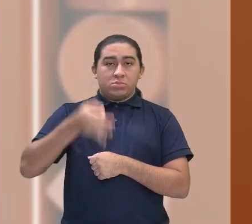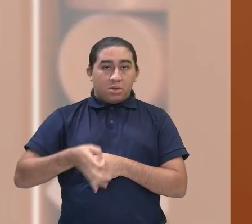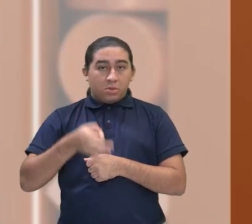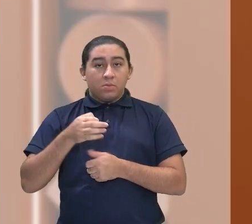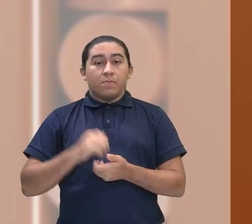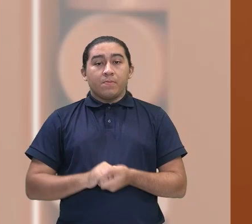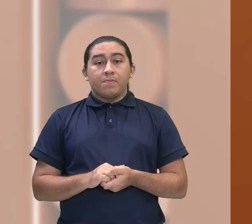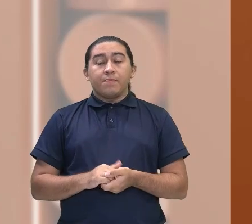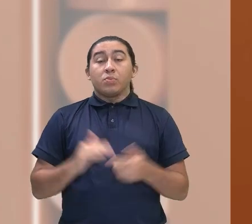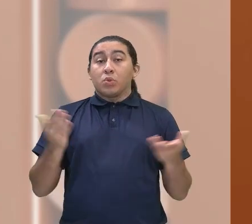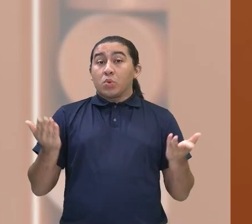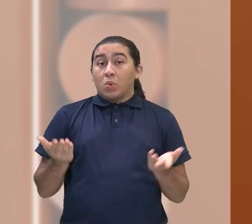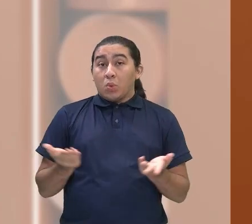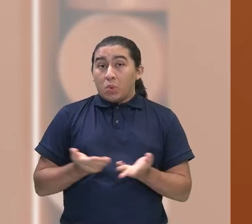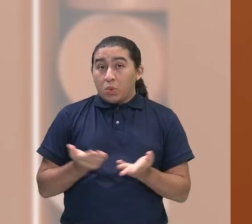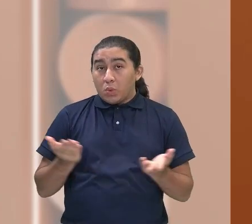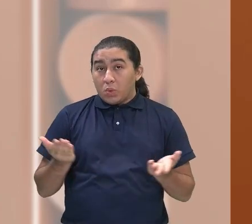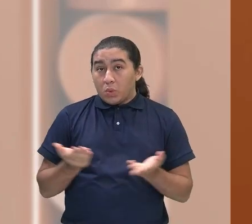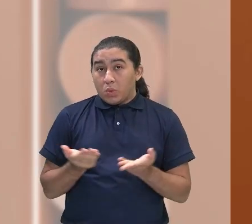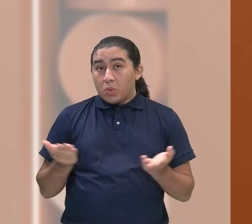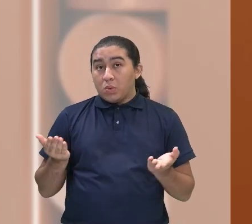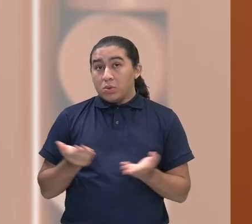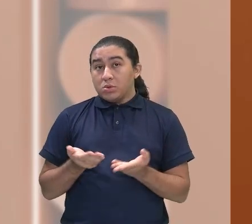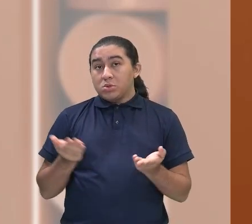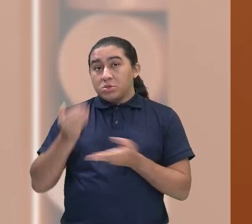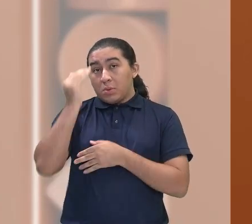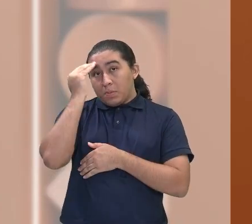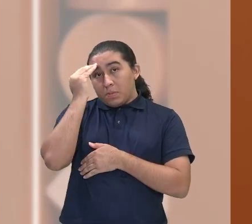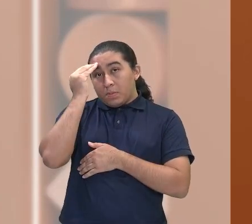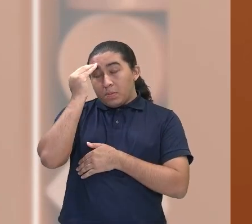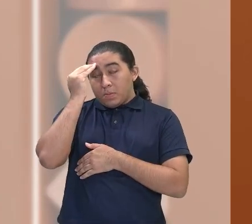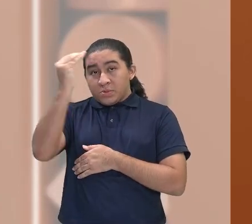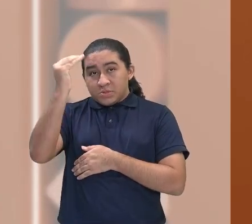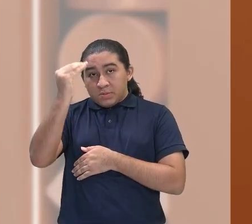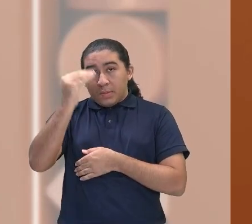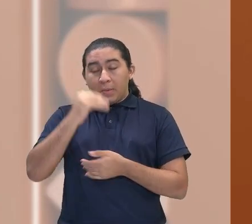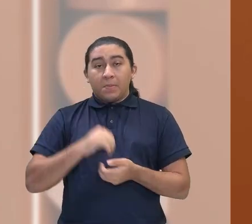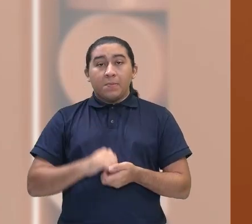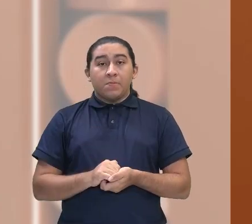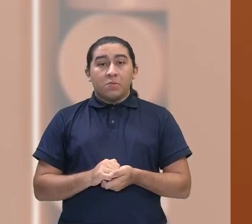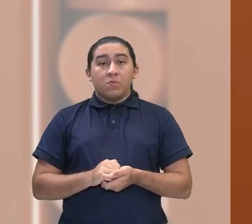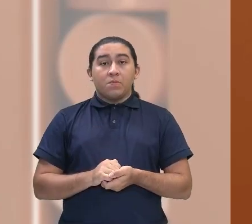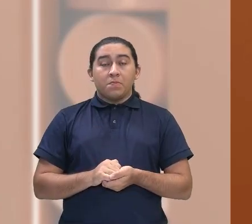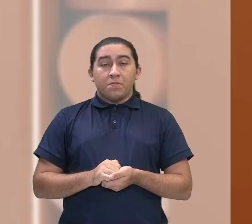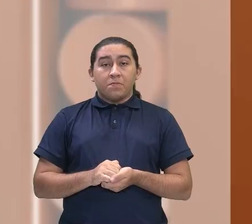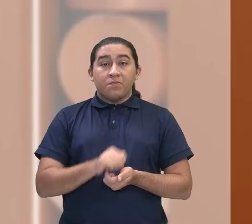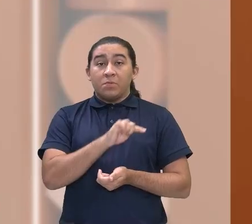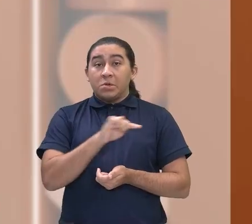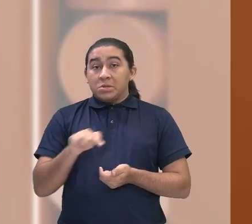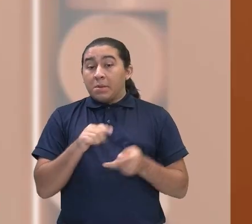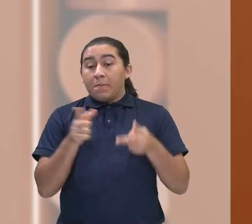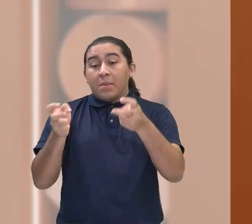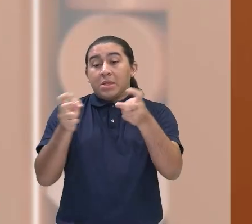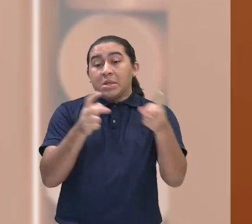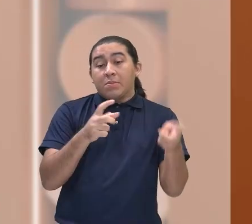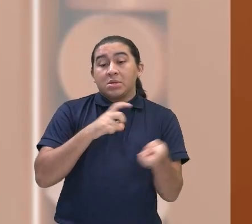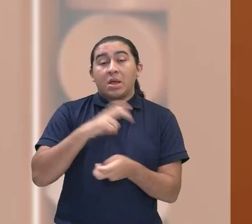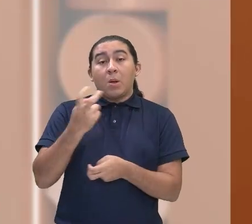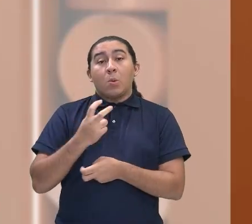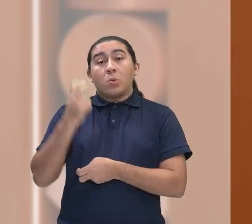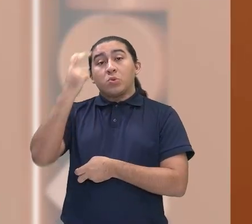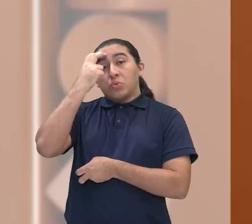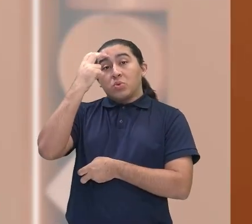Hoje, nos dias atuais, principalmente, você vive um boom da cultura